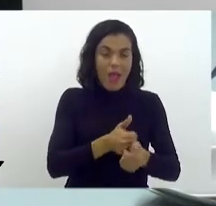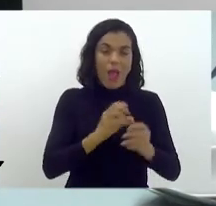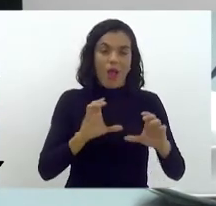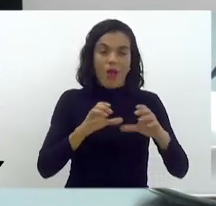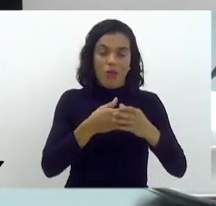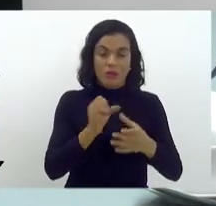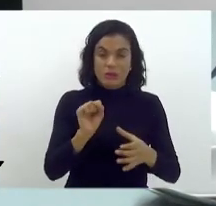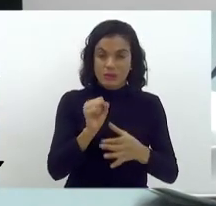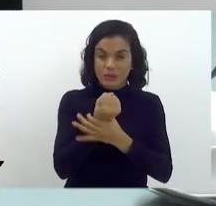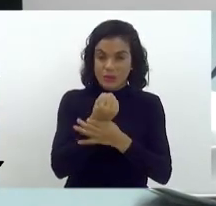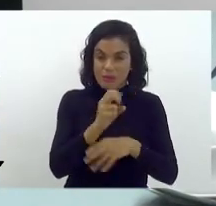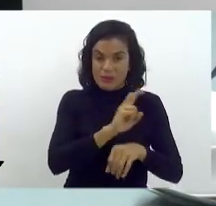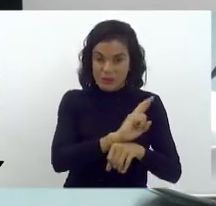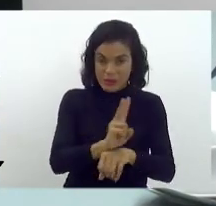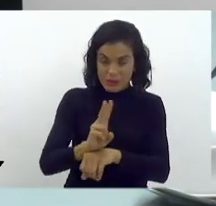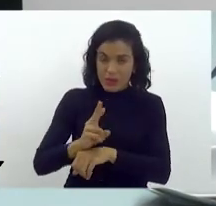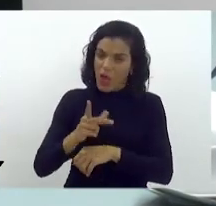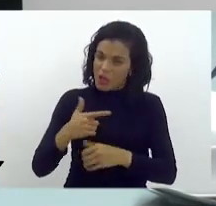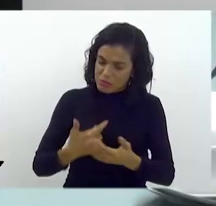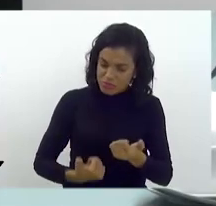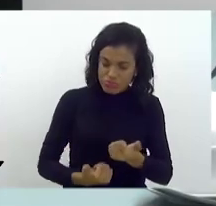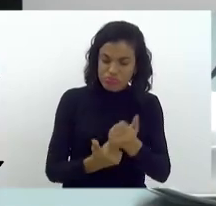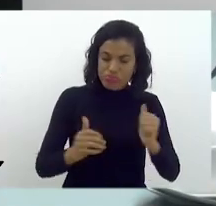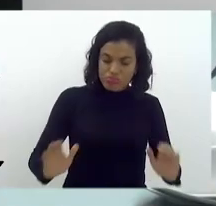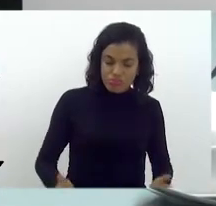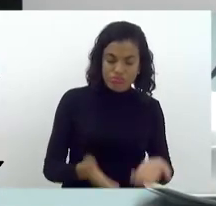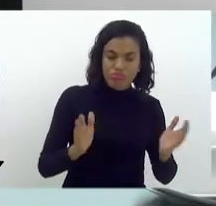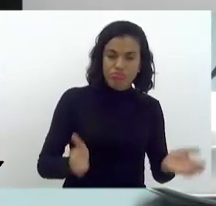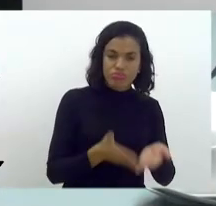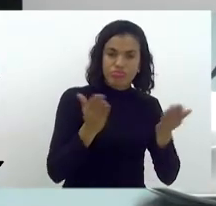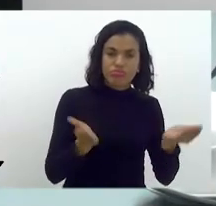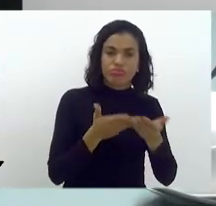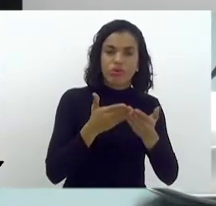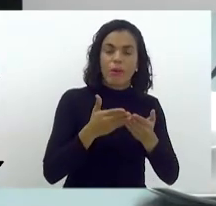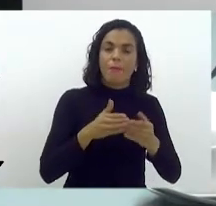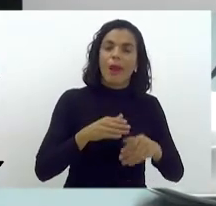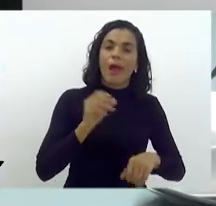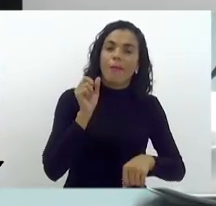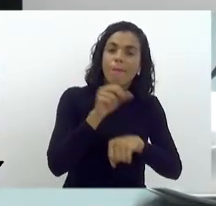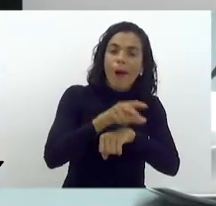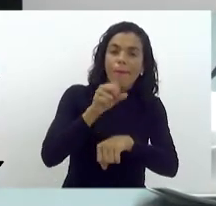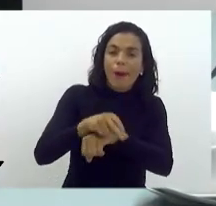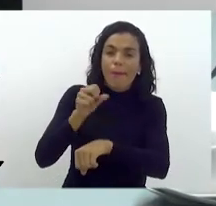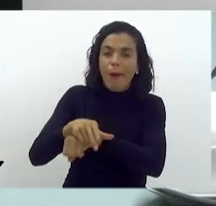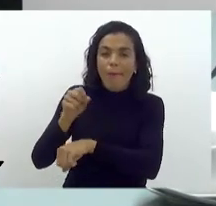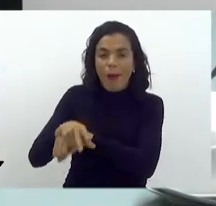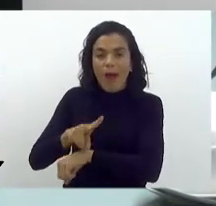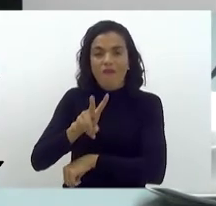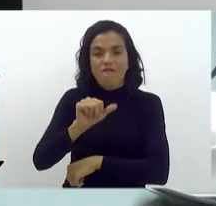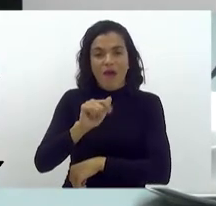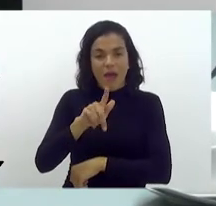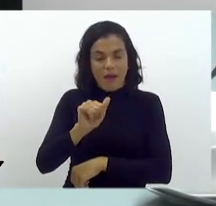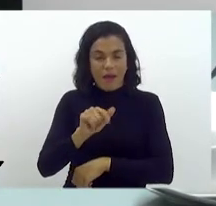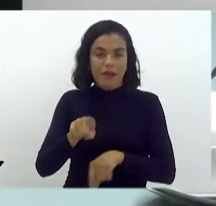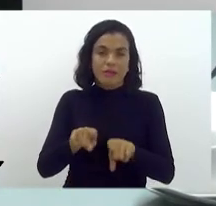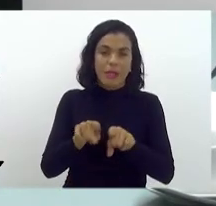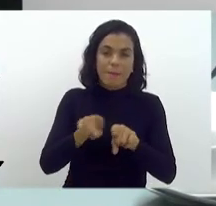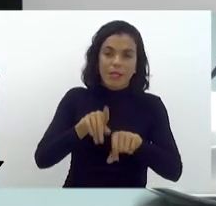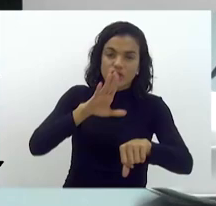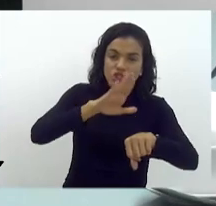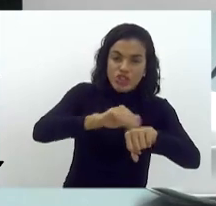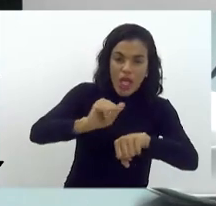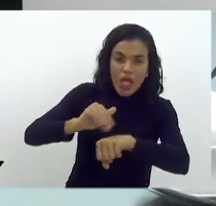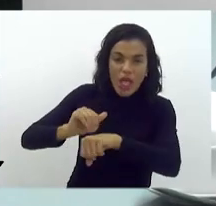contribuímos muito para o aumento do número de vagas e puxamento imediato desses servidores a gente